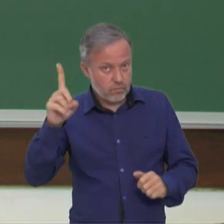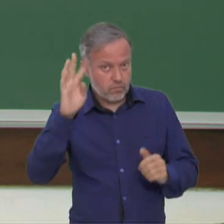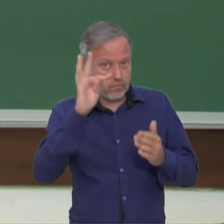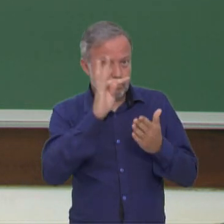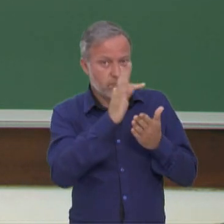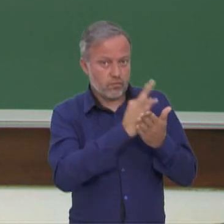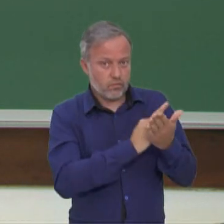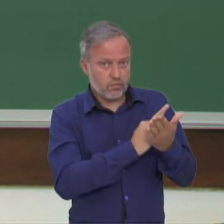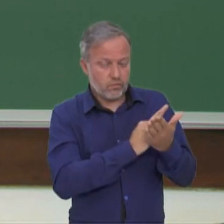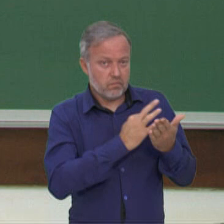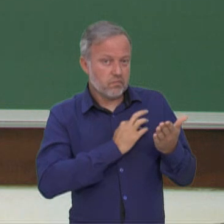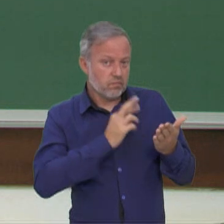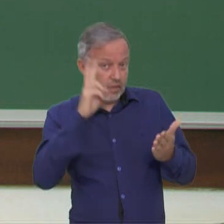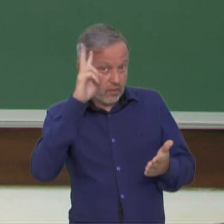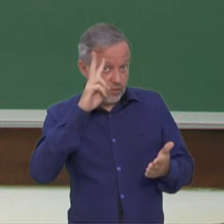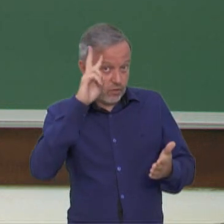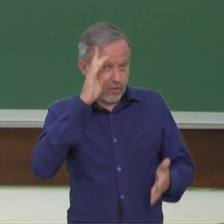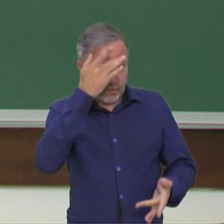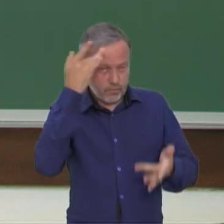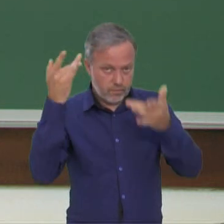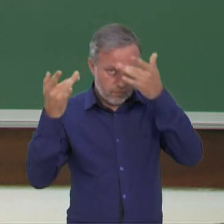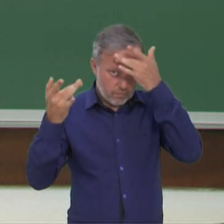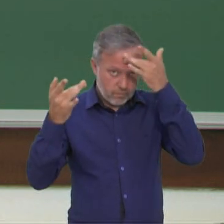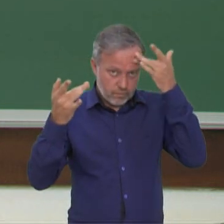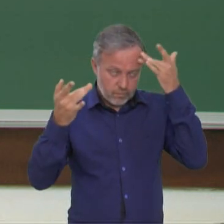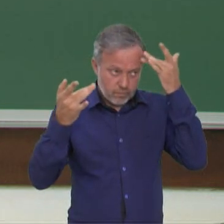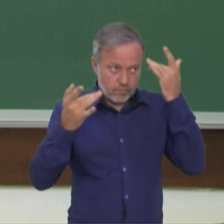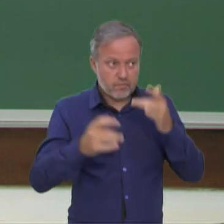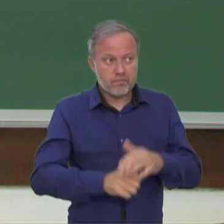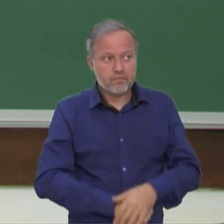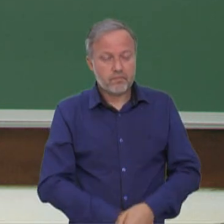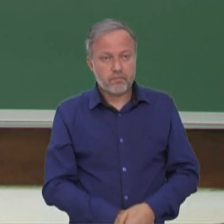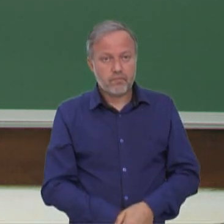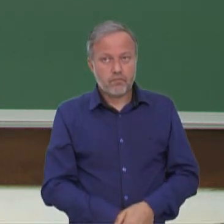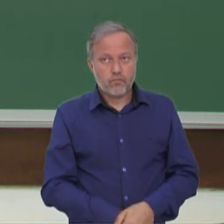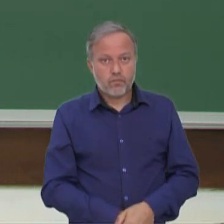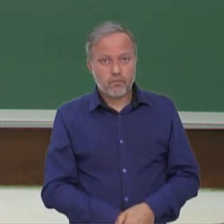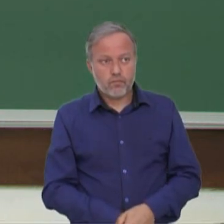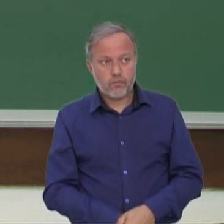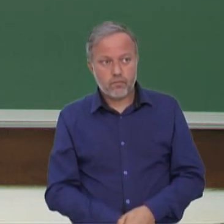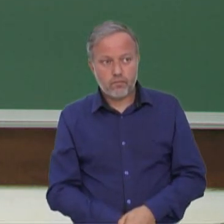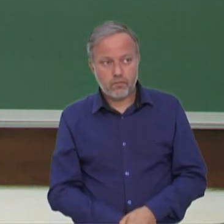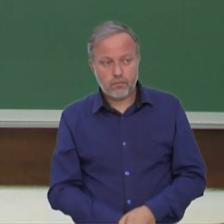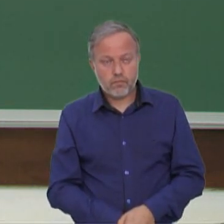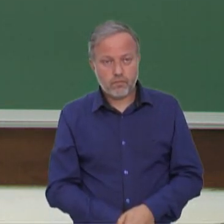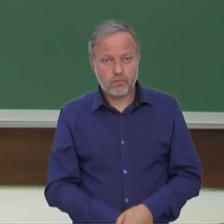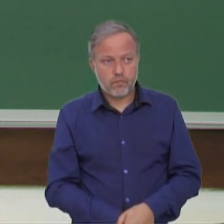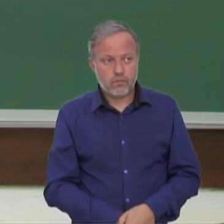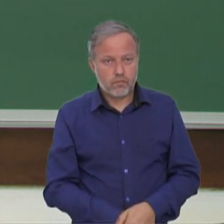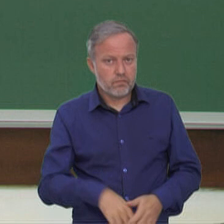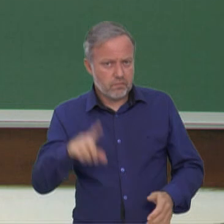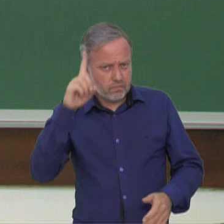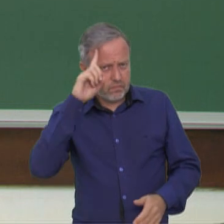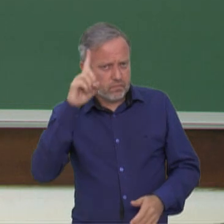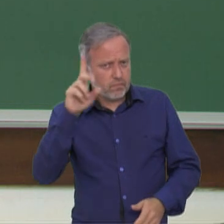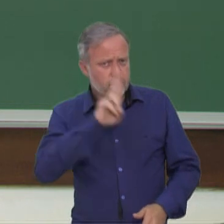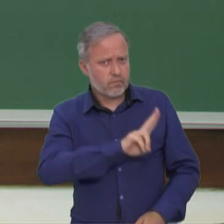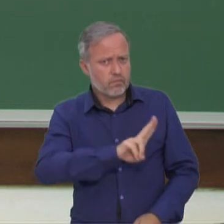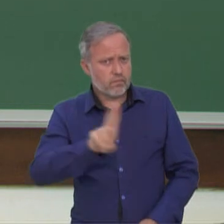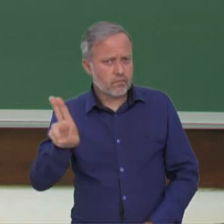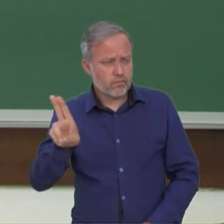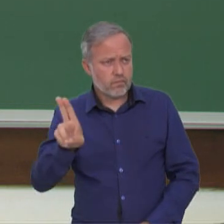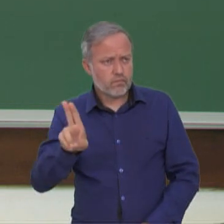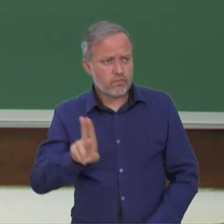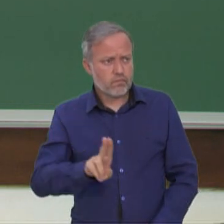Em biografias ou numa autobiografia, a gente já vai falar sobre essa diferença, datas, nomes,